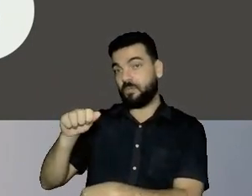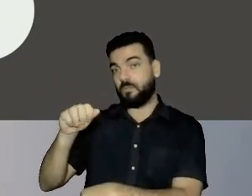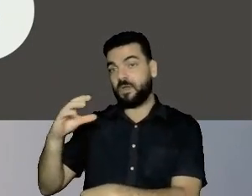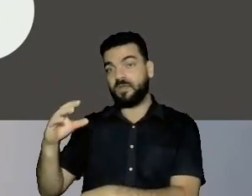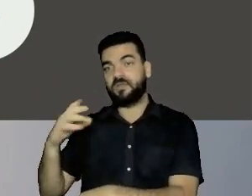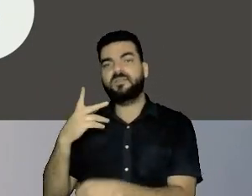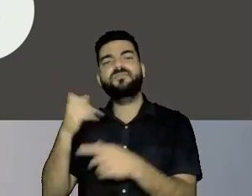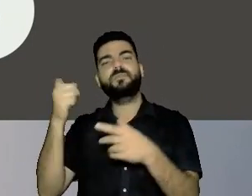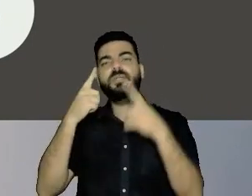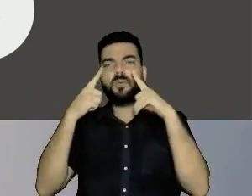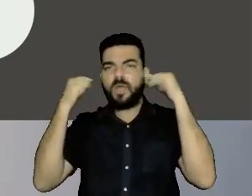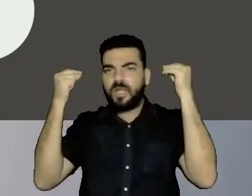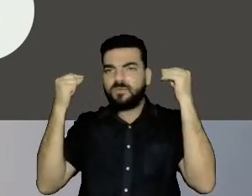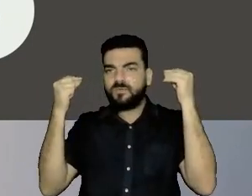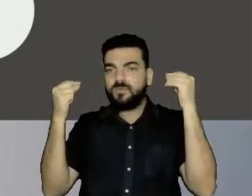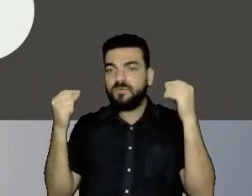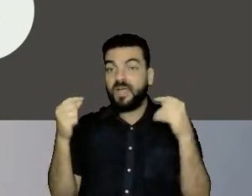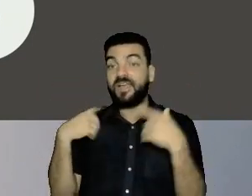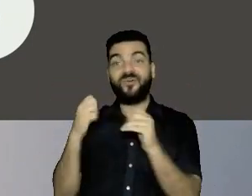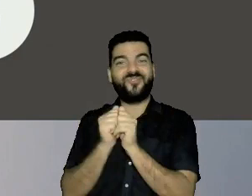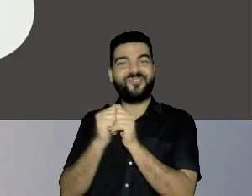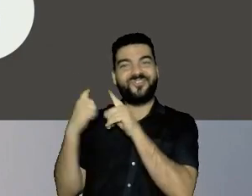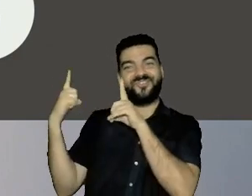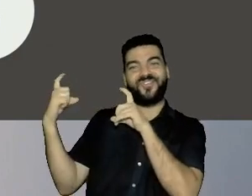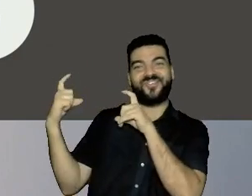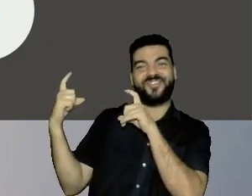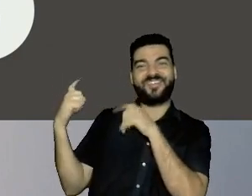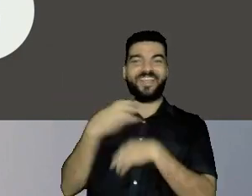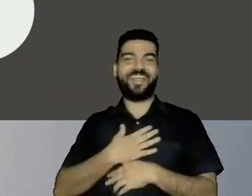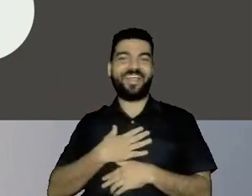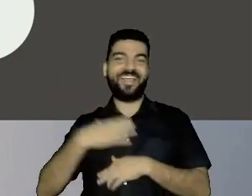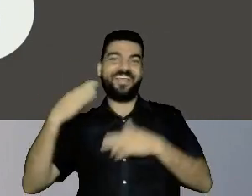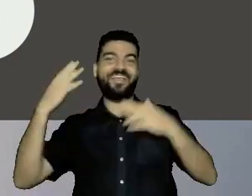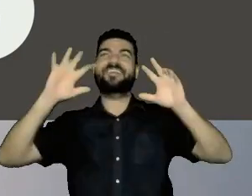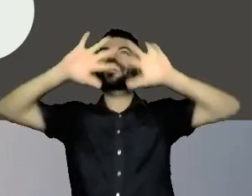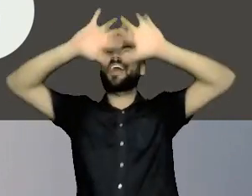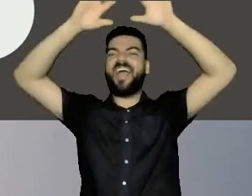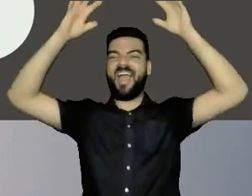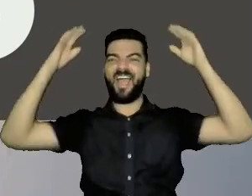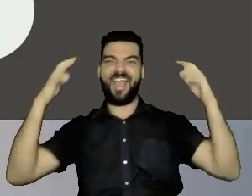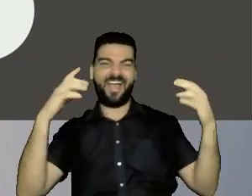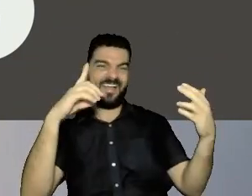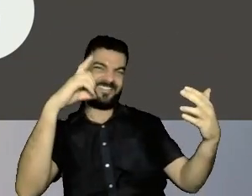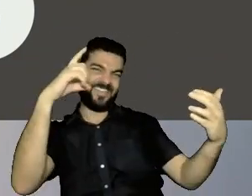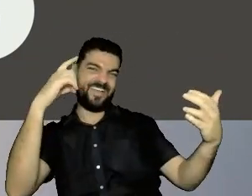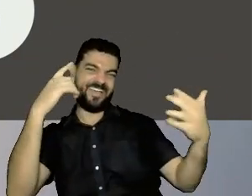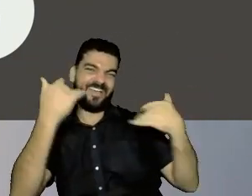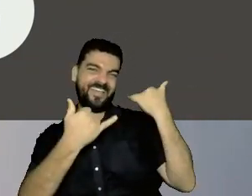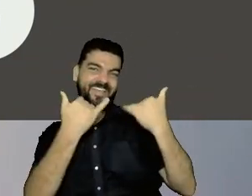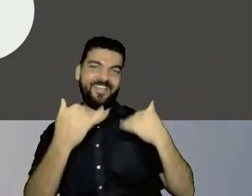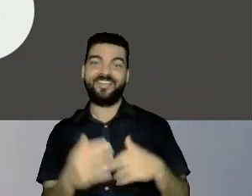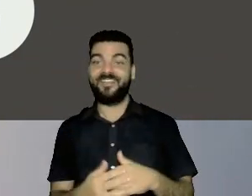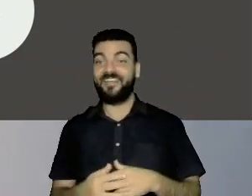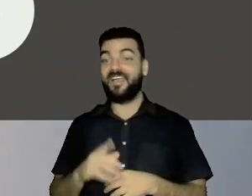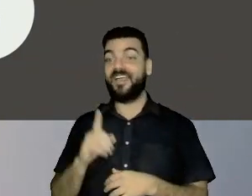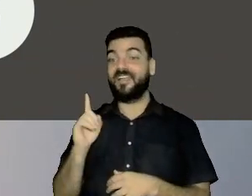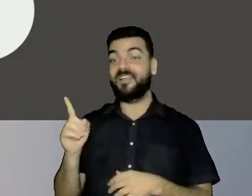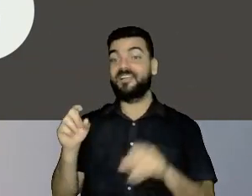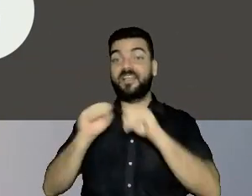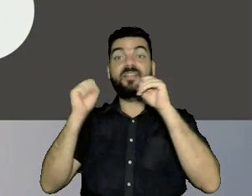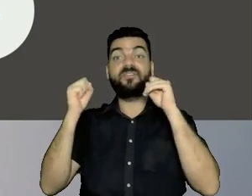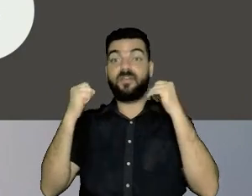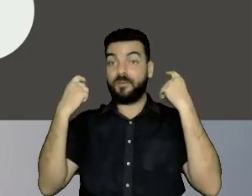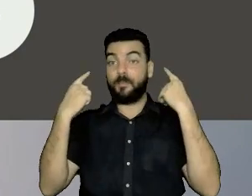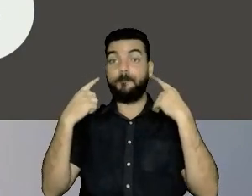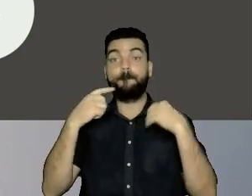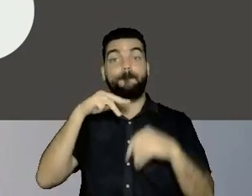muita gente, quando visita o MAC, vê um gato ali no MAC, adora tirar fotos com aquele gato que é